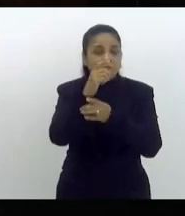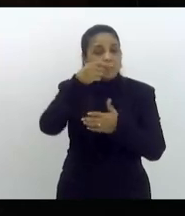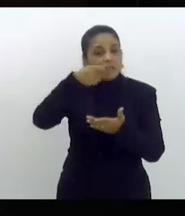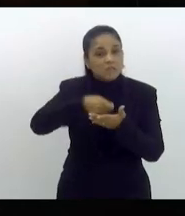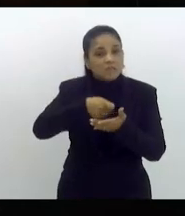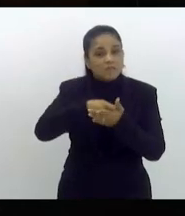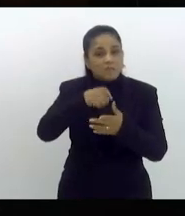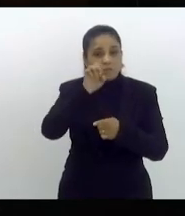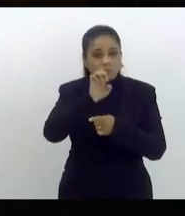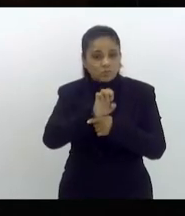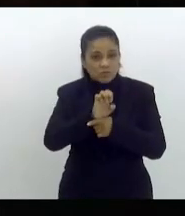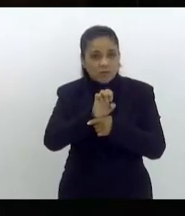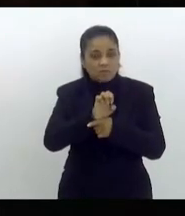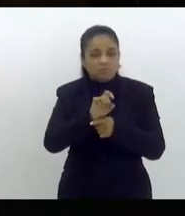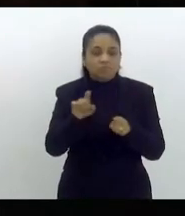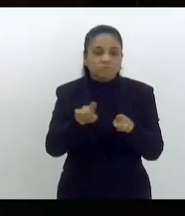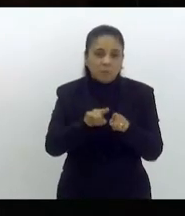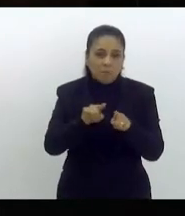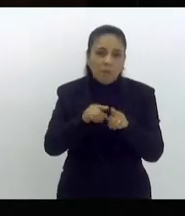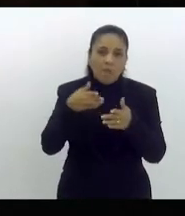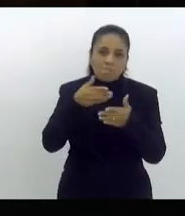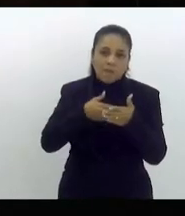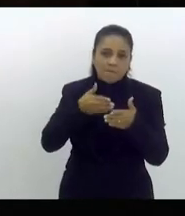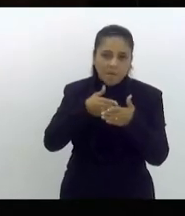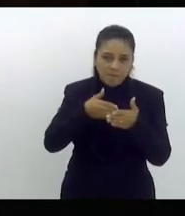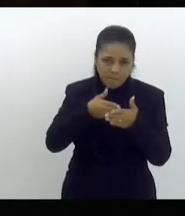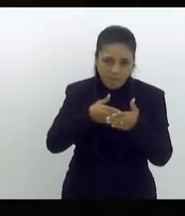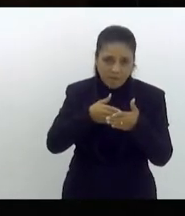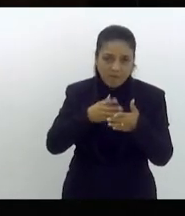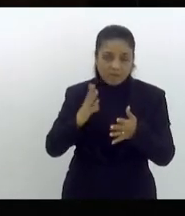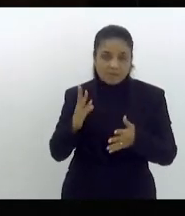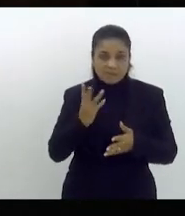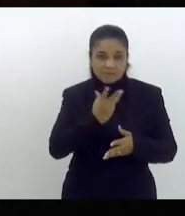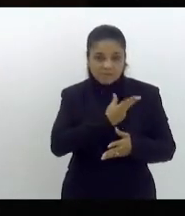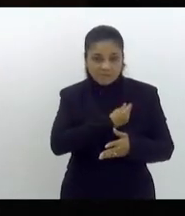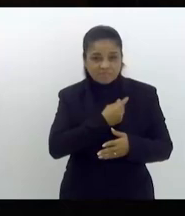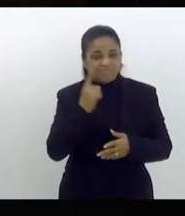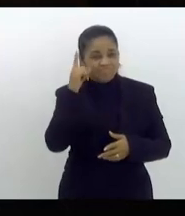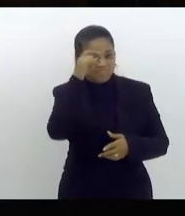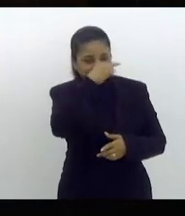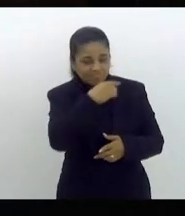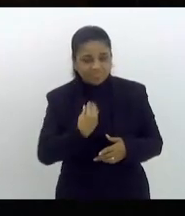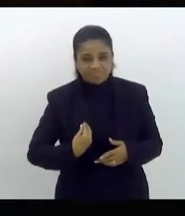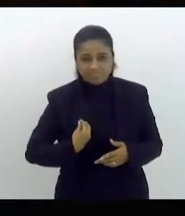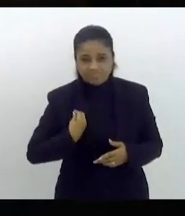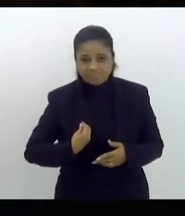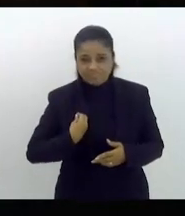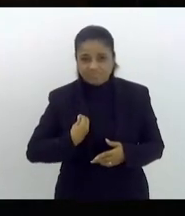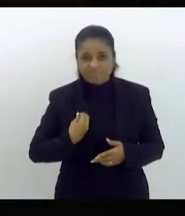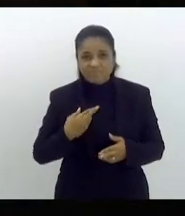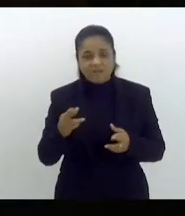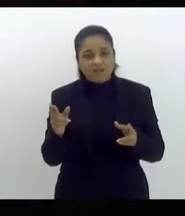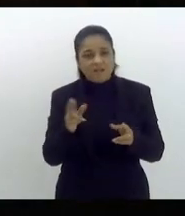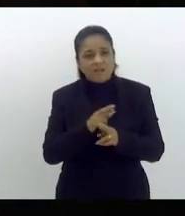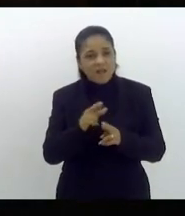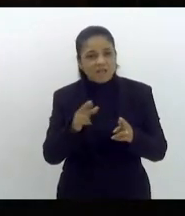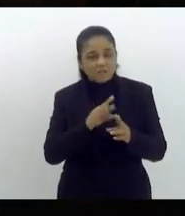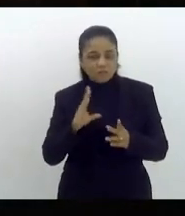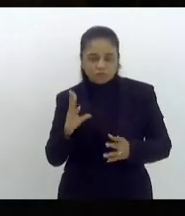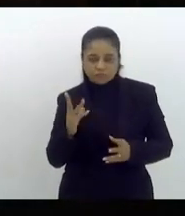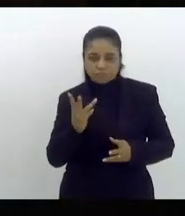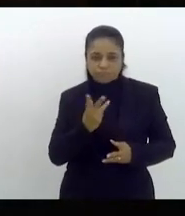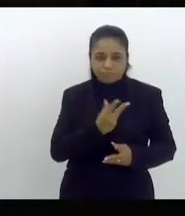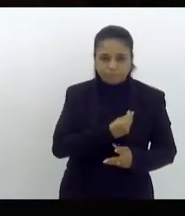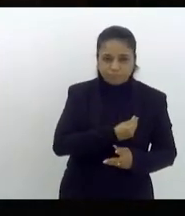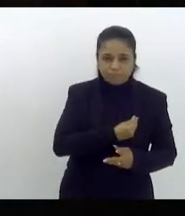também nos é interditado pessoas trans convivem com dificuldade em relação ao processo transexualizador